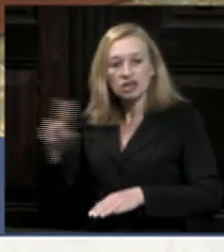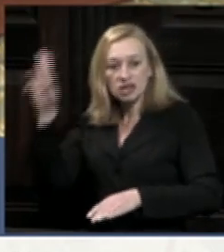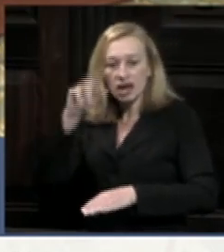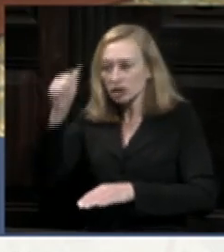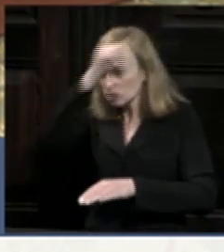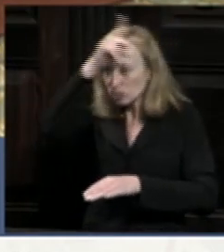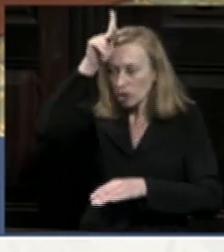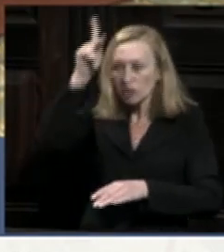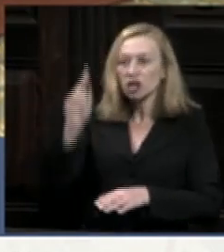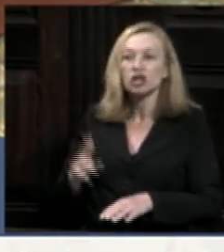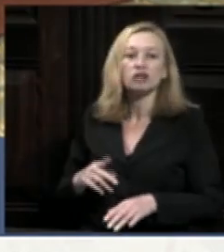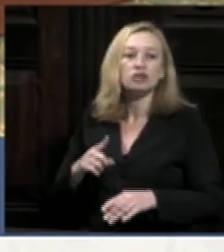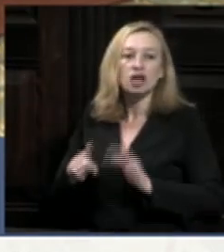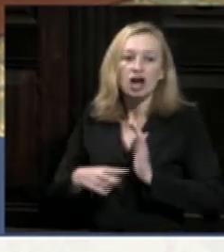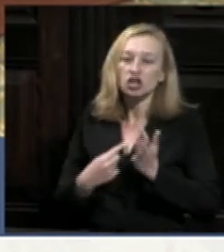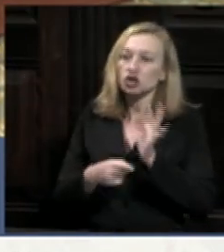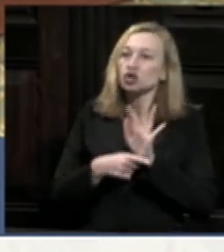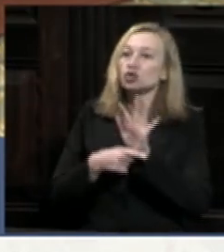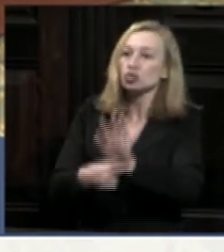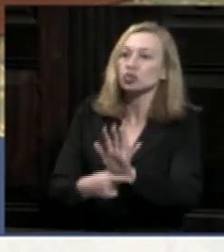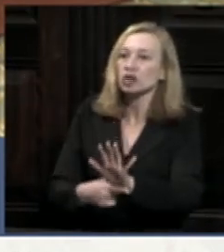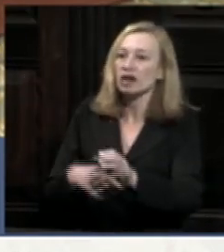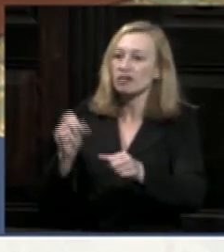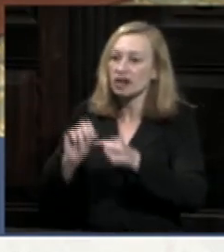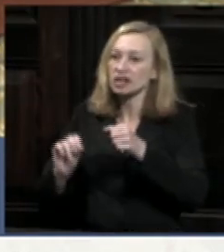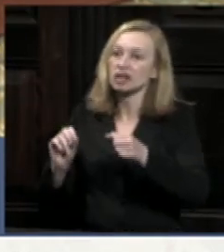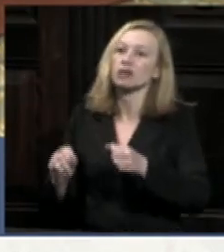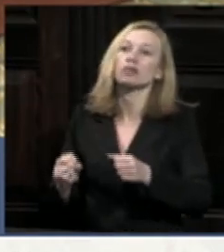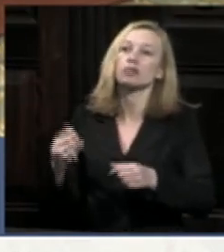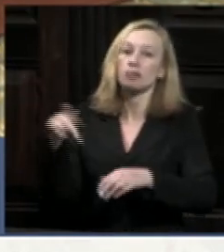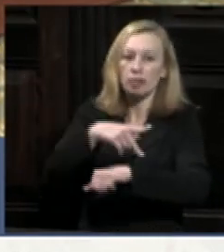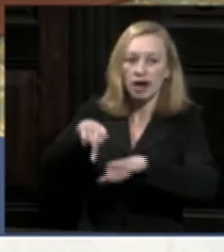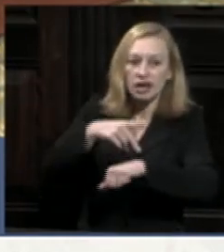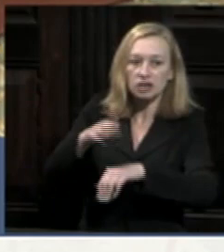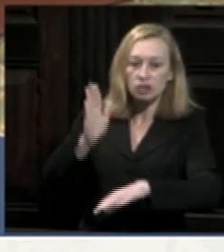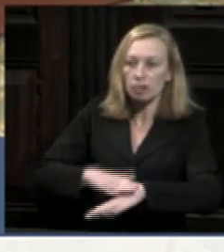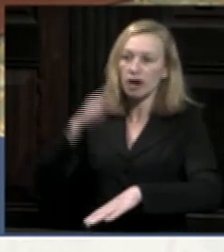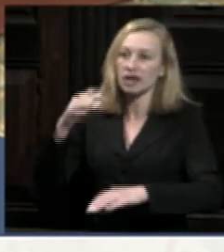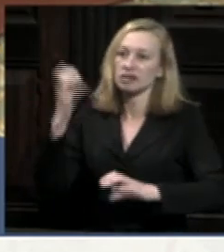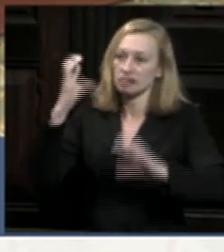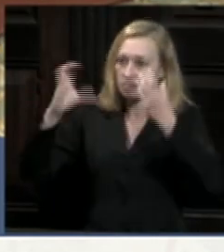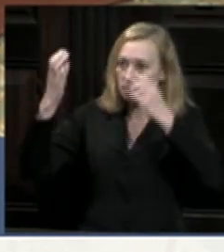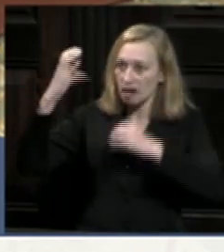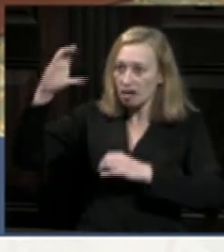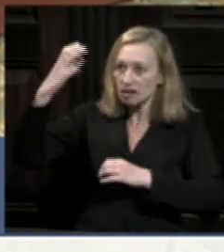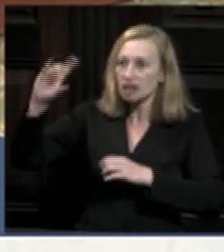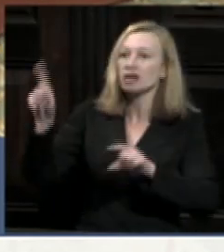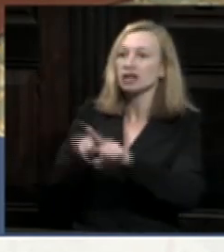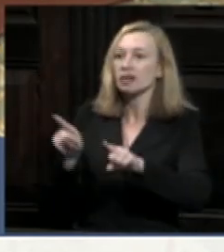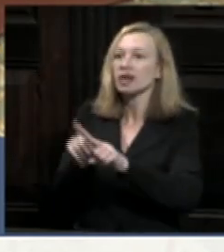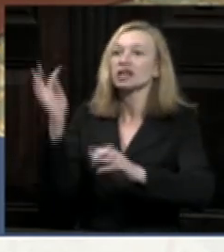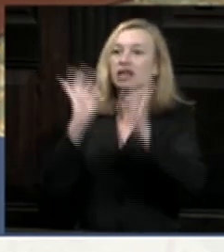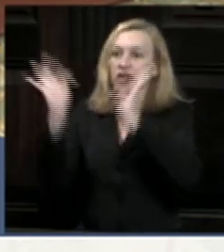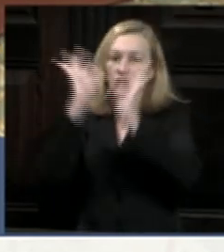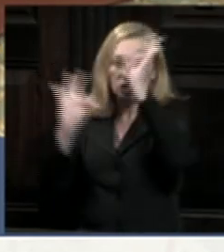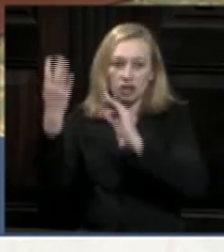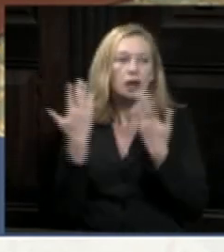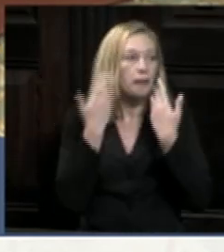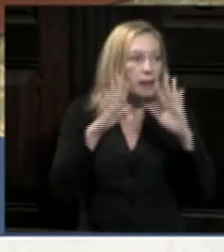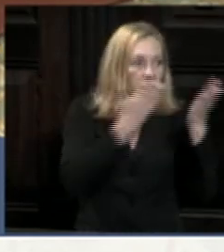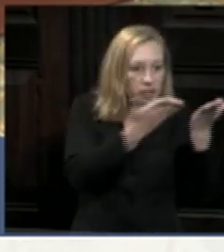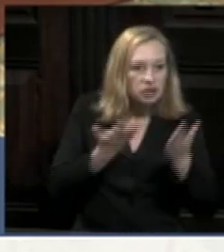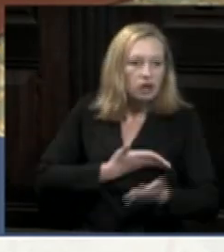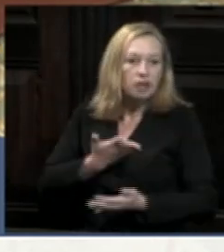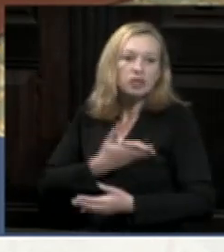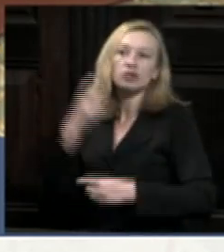a construir um país com mais ciência com mais tecnologia então parabenizo a vossa excelência pelas reflexões que traz aqui o debate